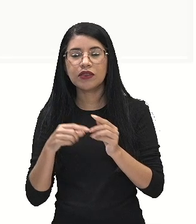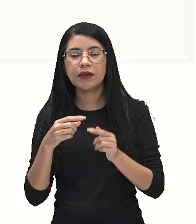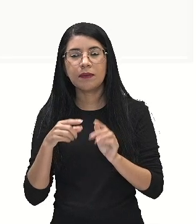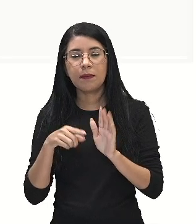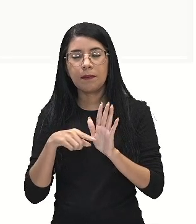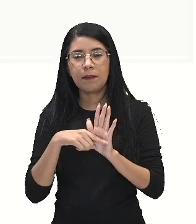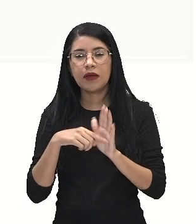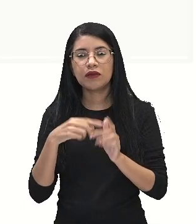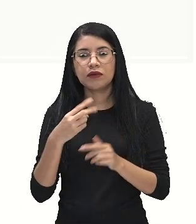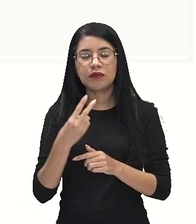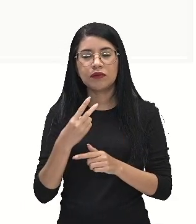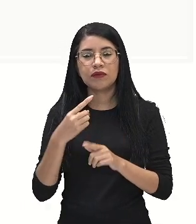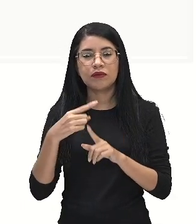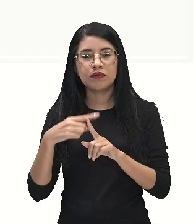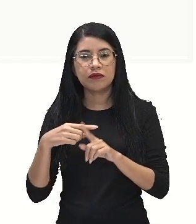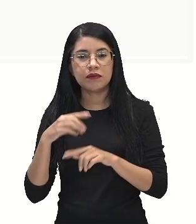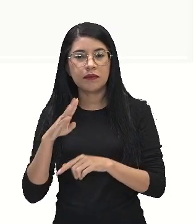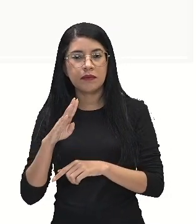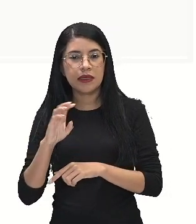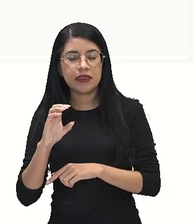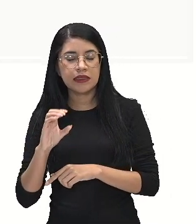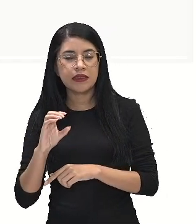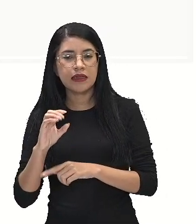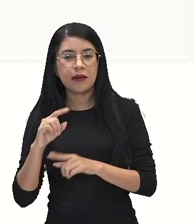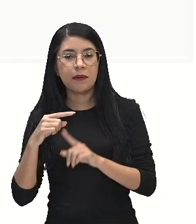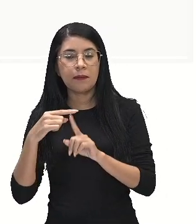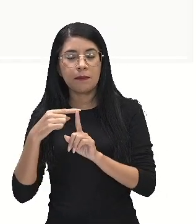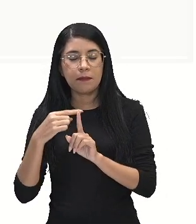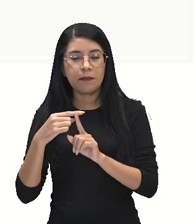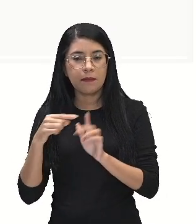BC menos o cosseno do ângulo.